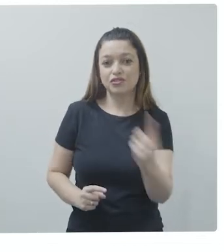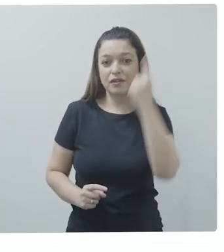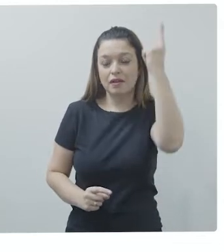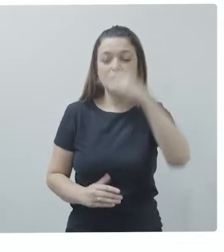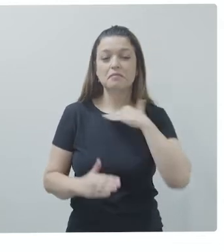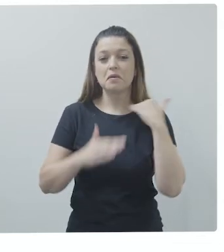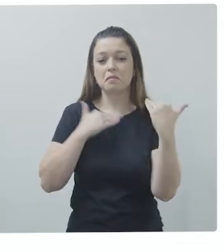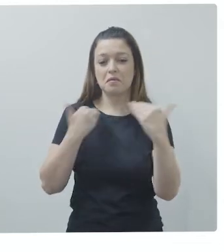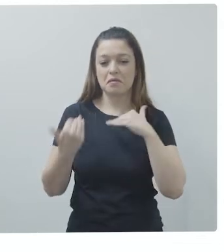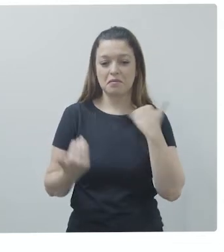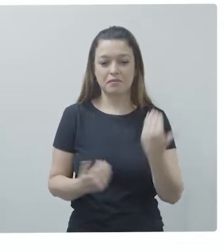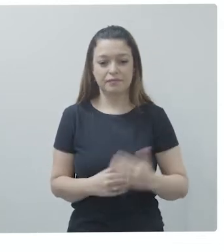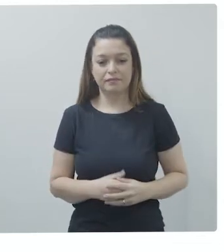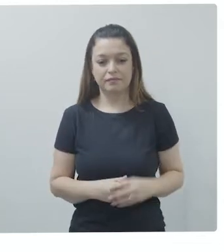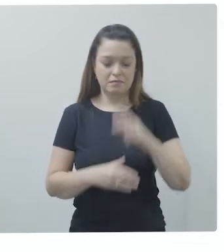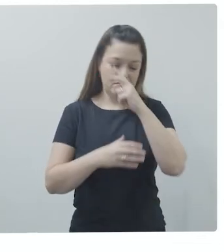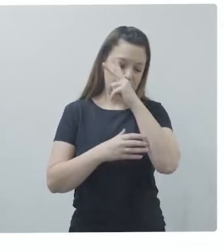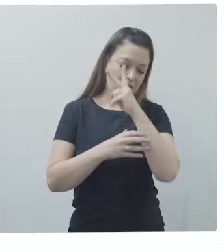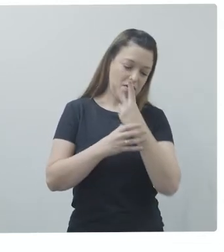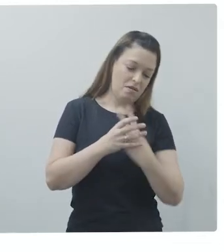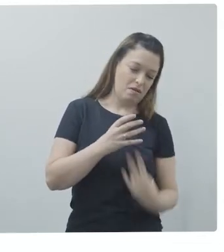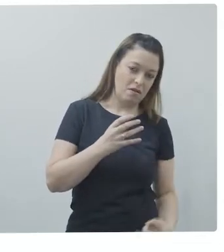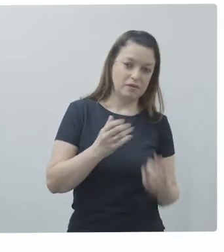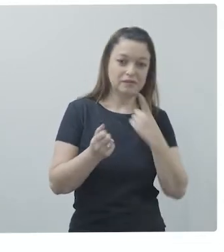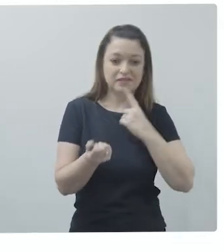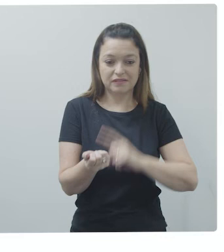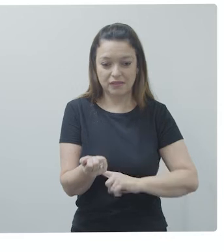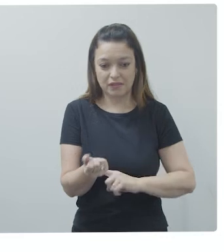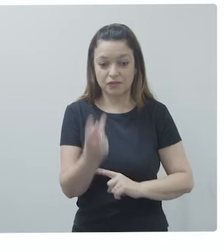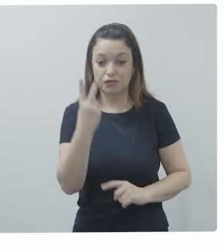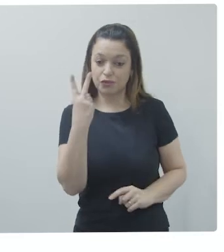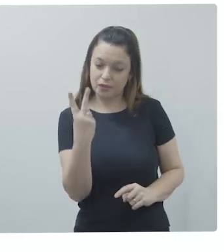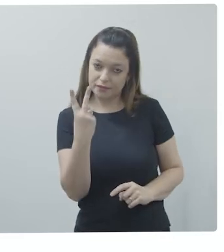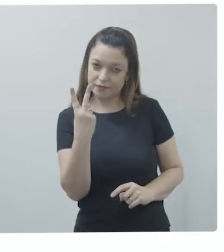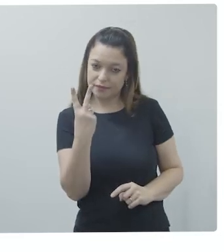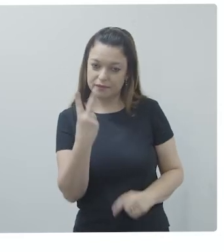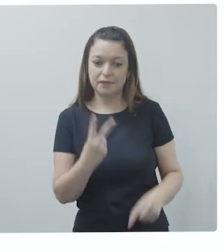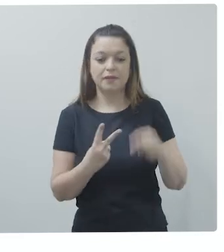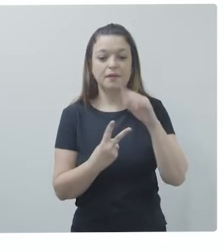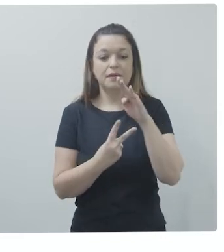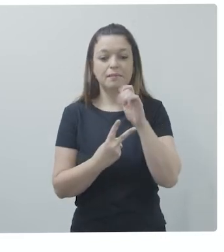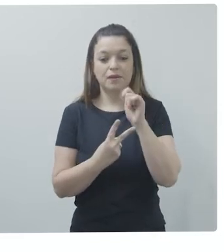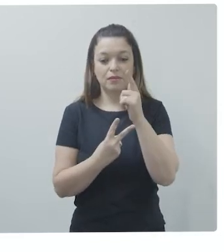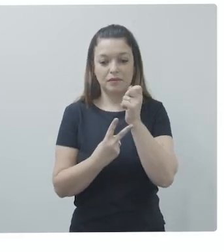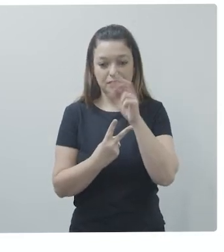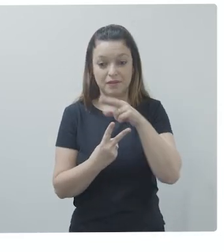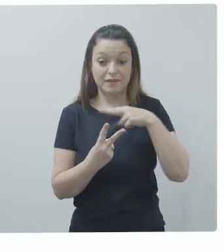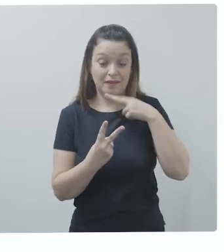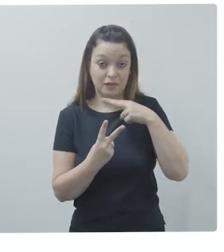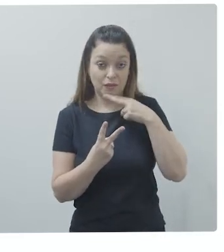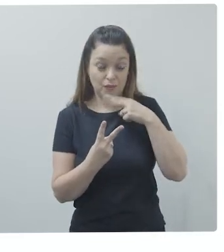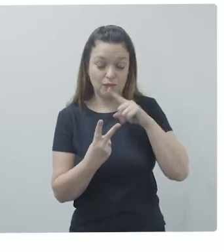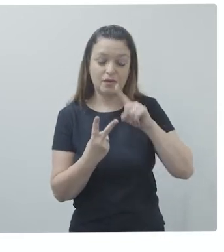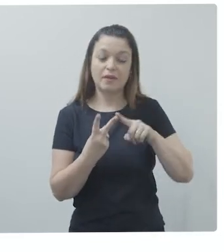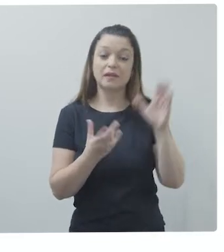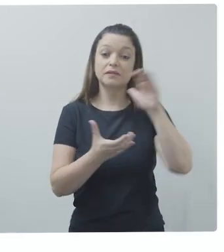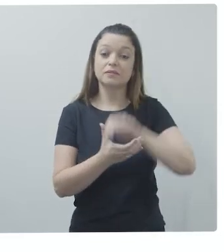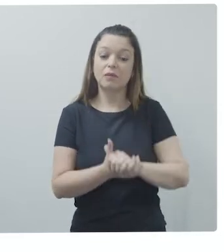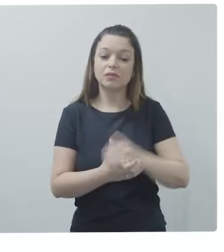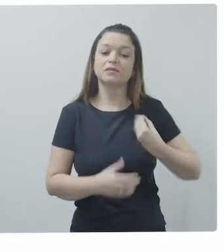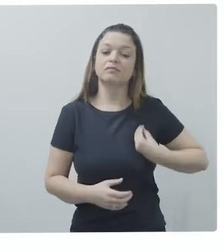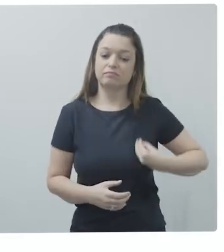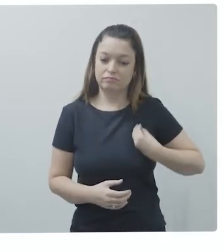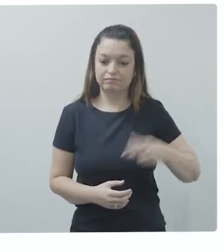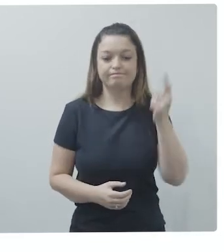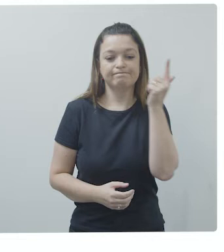gigantes. Apenas dois. Bergelmir, neto de Ymir, e sua esposa sobreviveram,